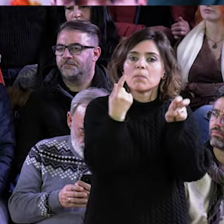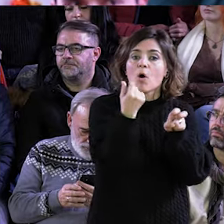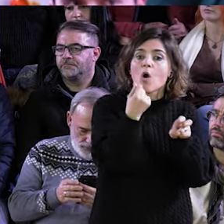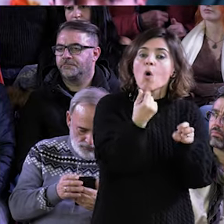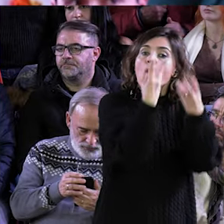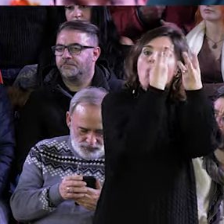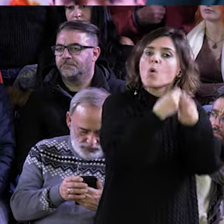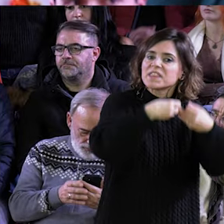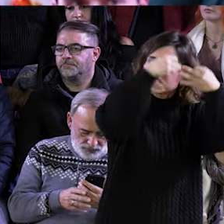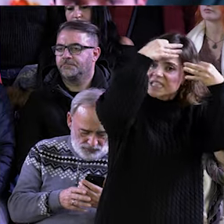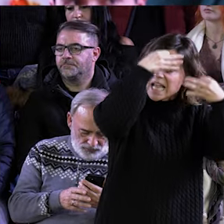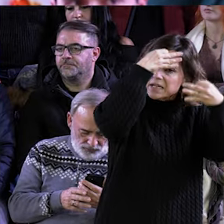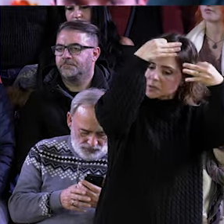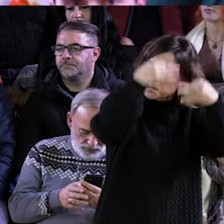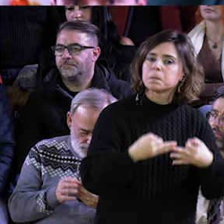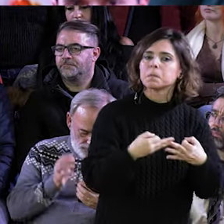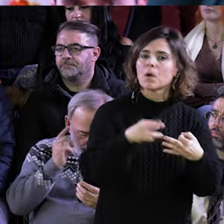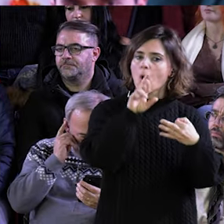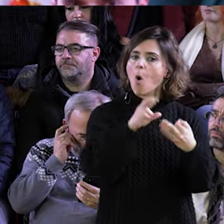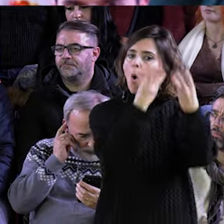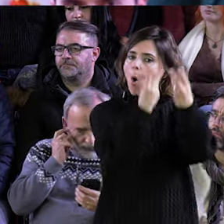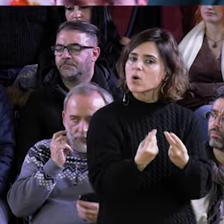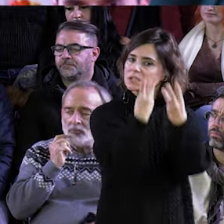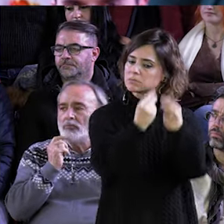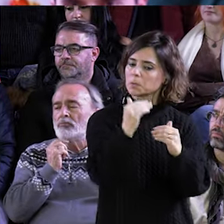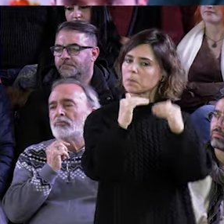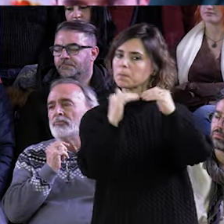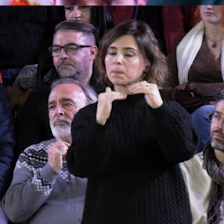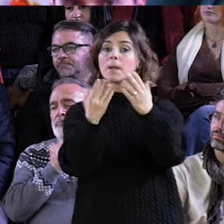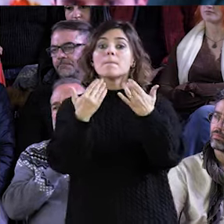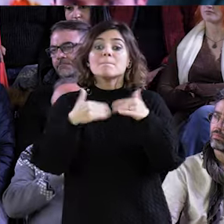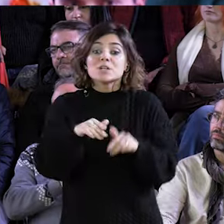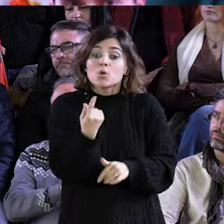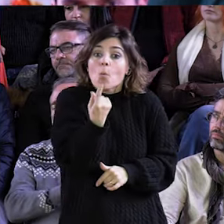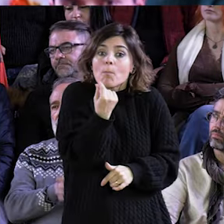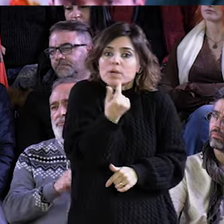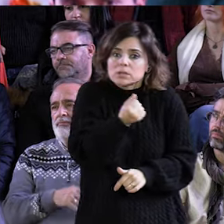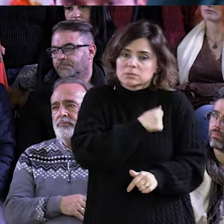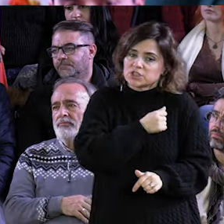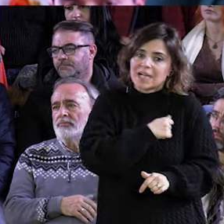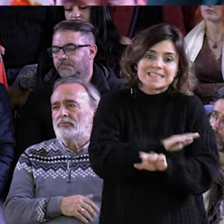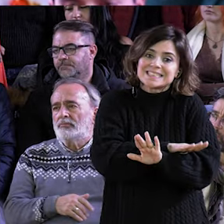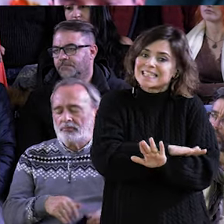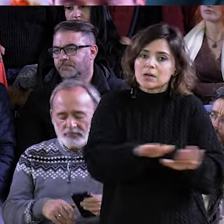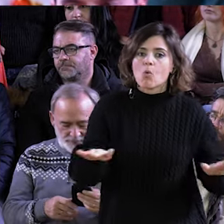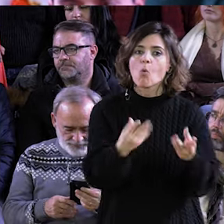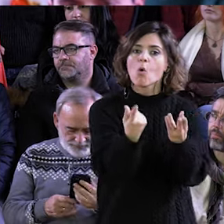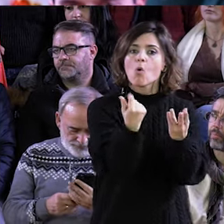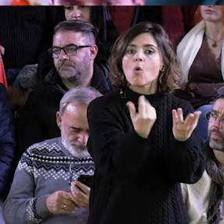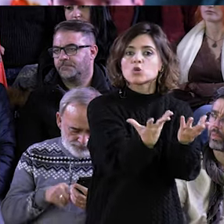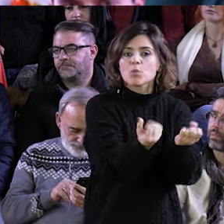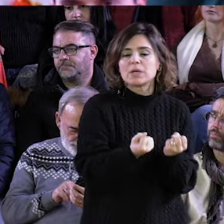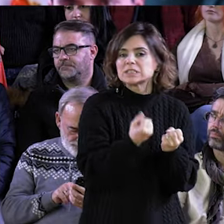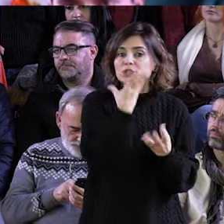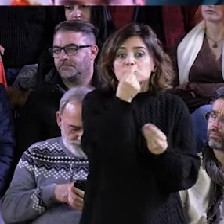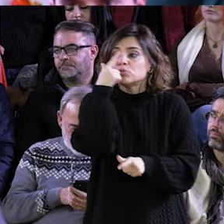orçamental. Pois o preço a que estão as casas acabou com as contas certas de muita gente trabalhadora e destruiu o